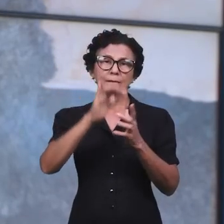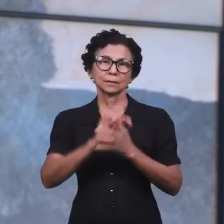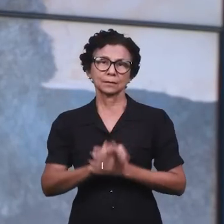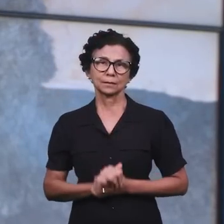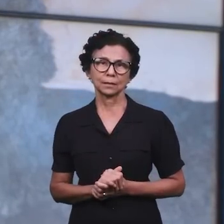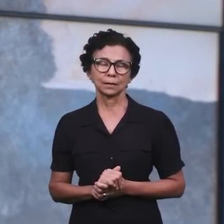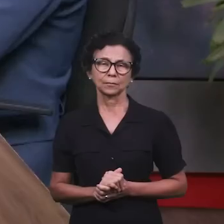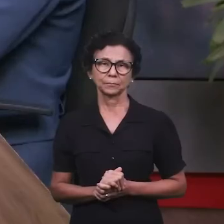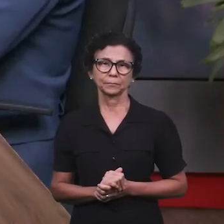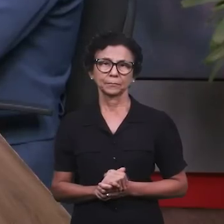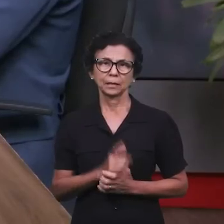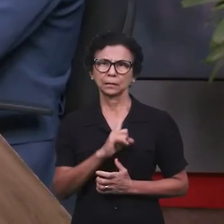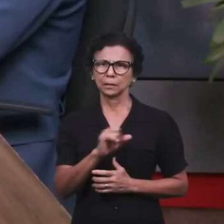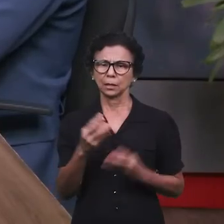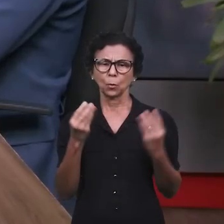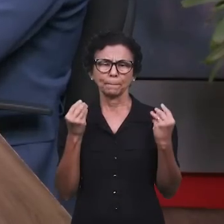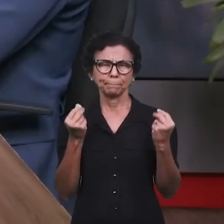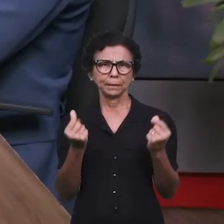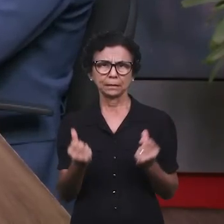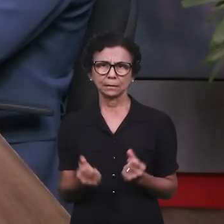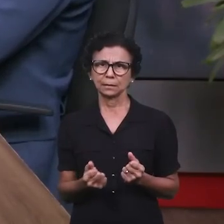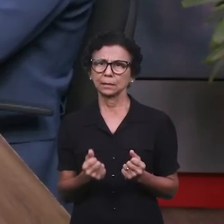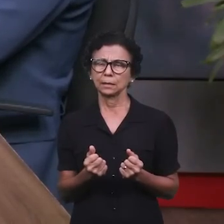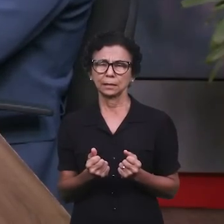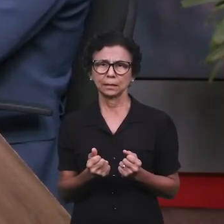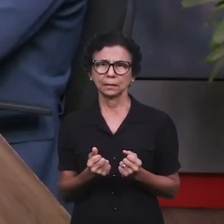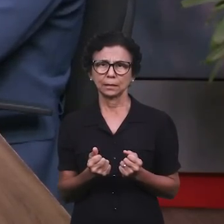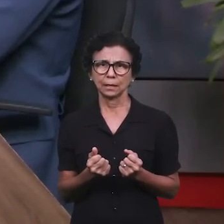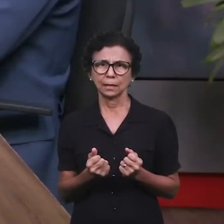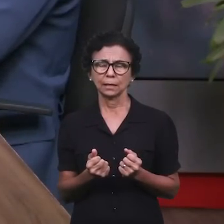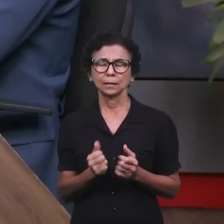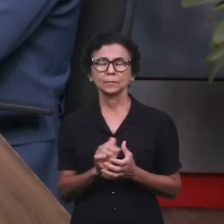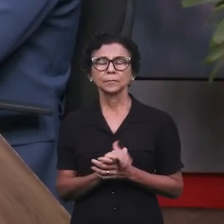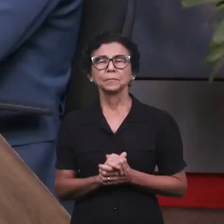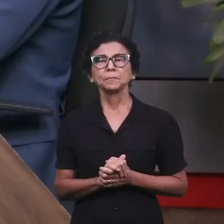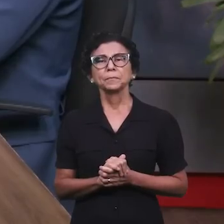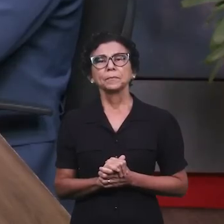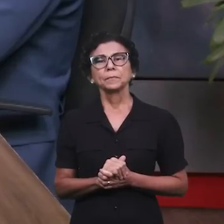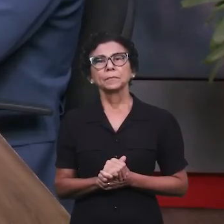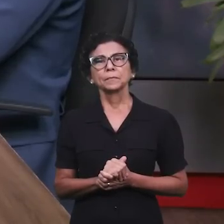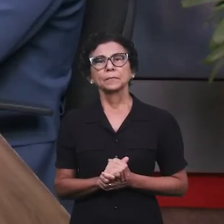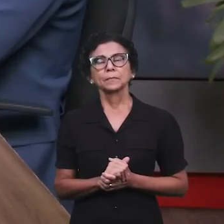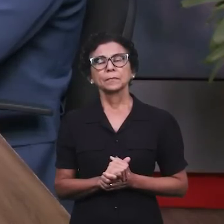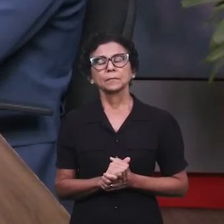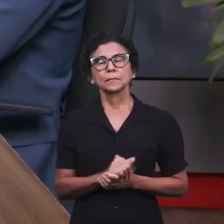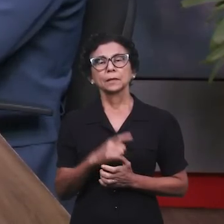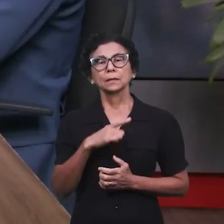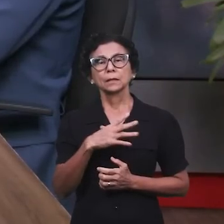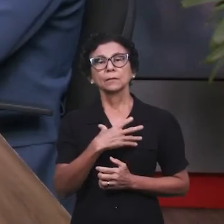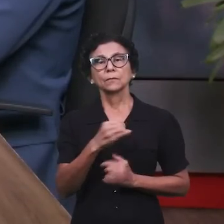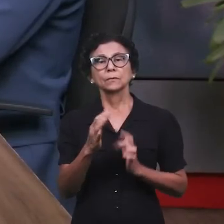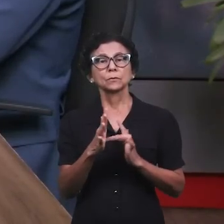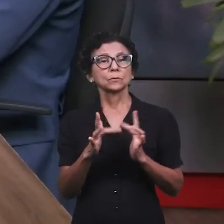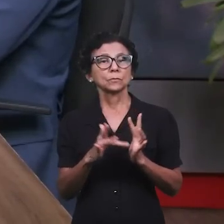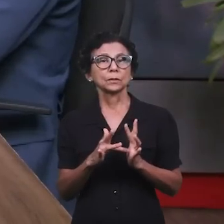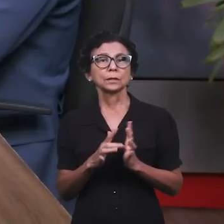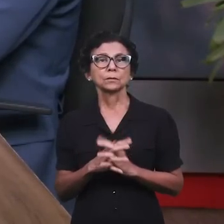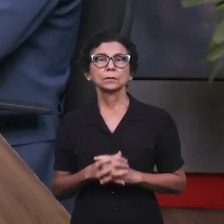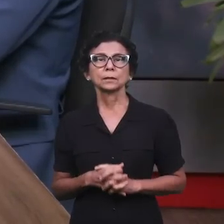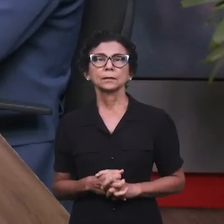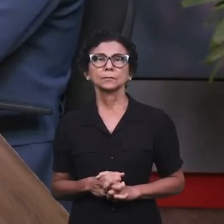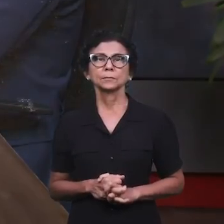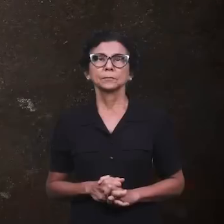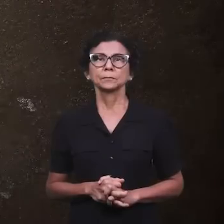a palavra do Senhor, quanto a essa heresia, hoje nós conhecemos, há um texto da palavra que nos ensina sobre isso, né, pastor Walter? Eu até falei aqui inicialmente,